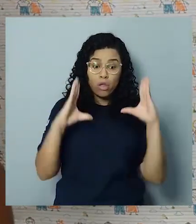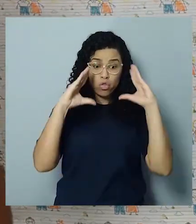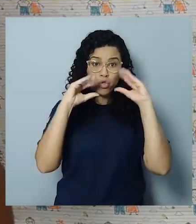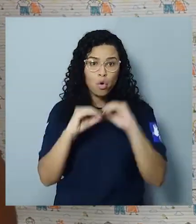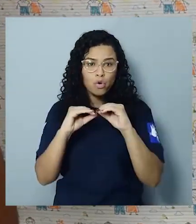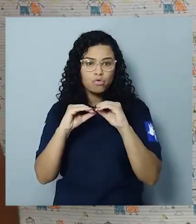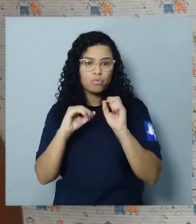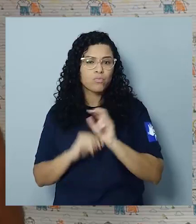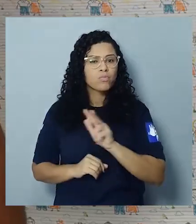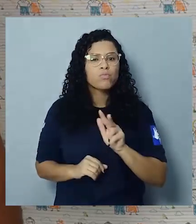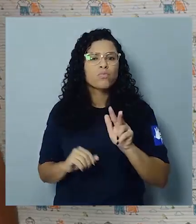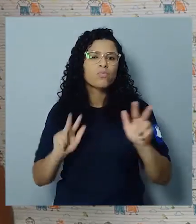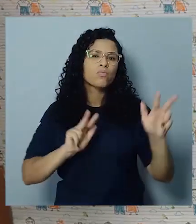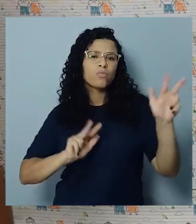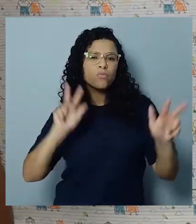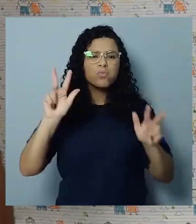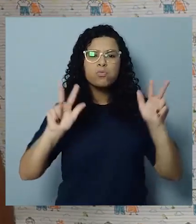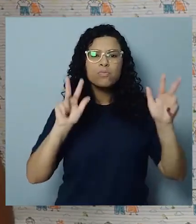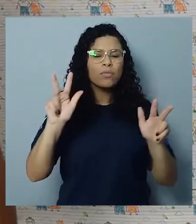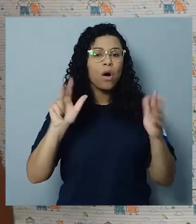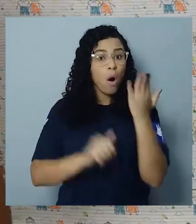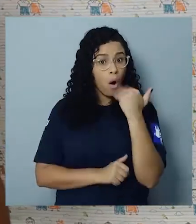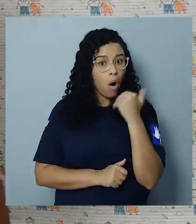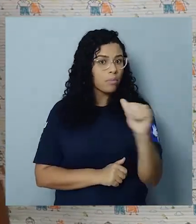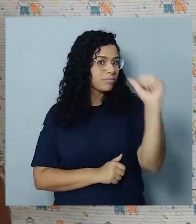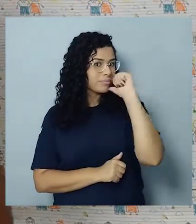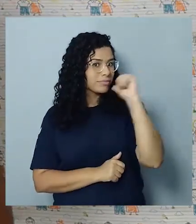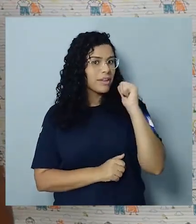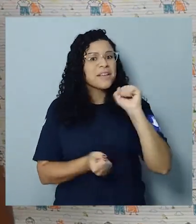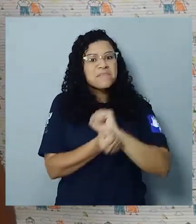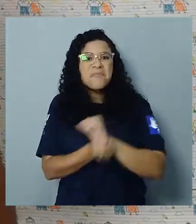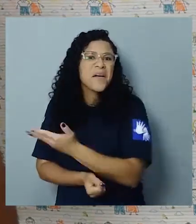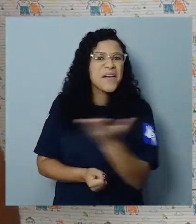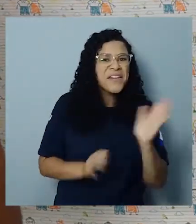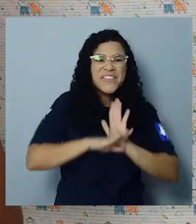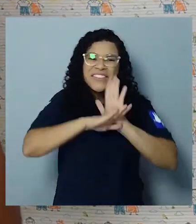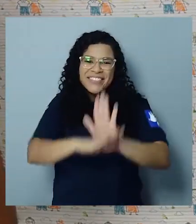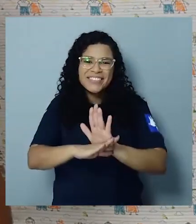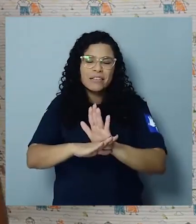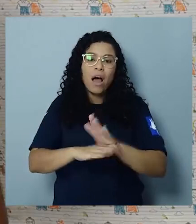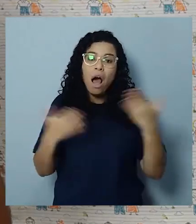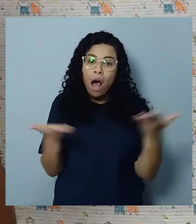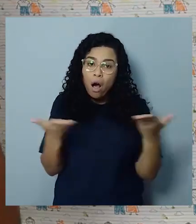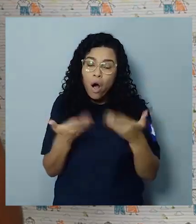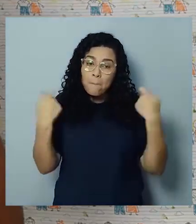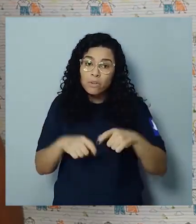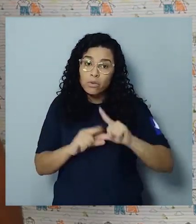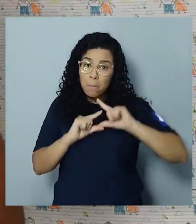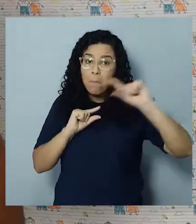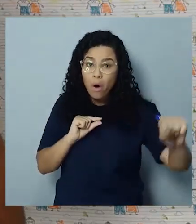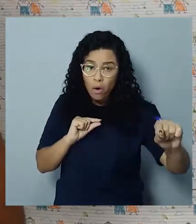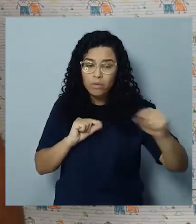à noite porque a noite que eu como e mata minha sede eu espero que tenha ajudado vocês agora não